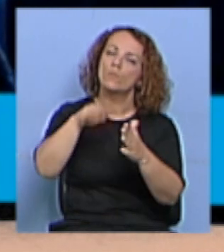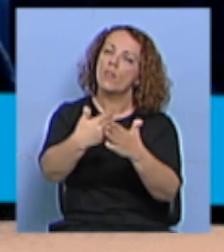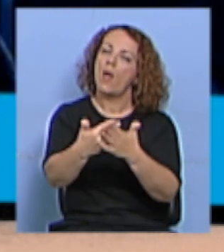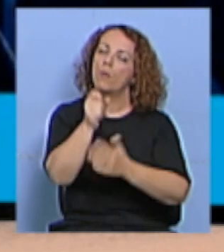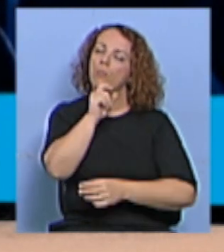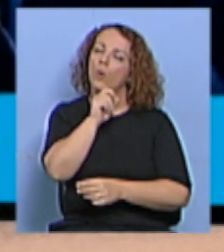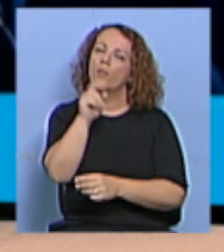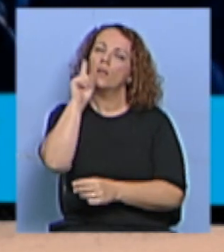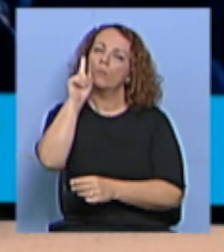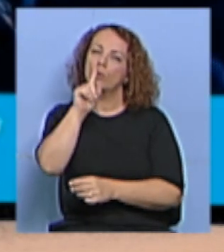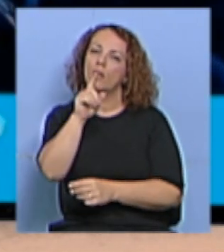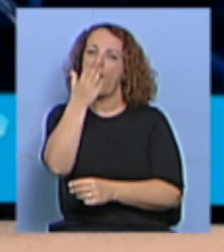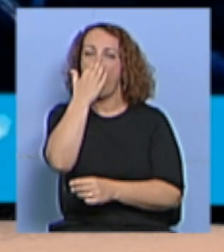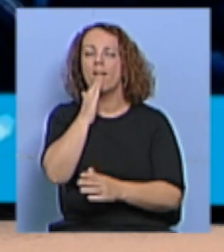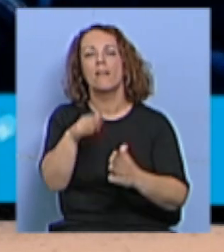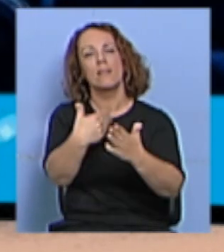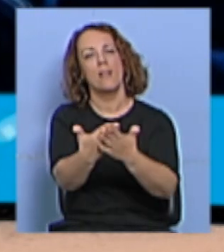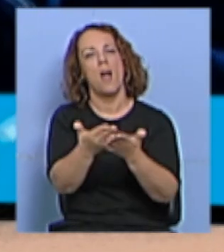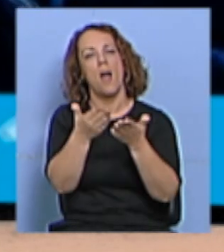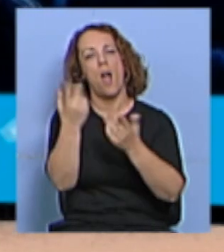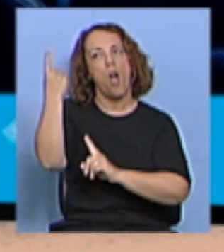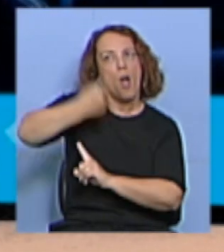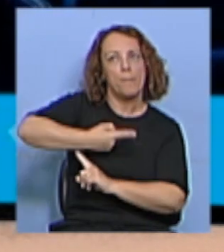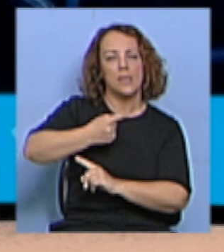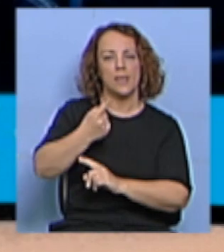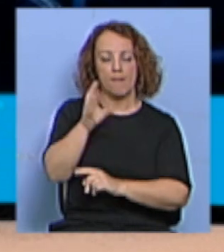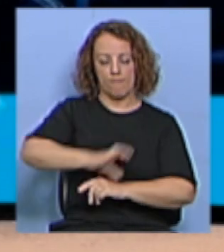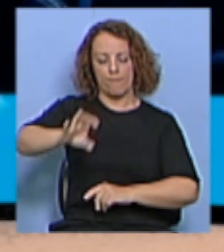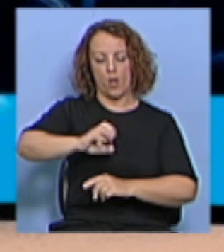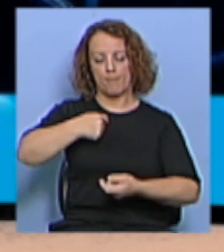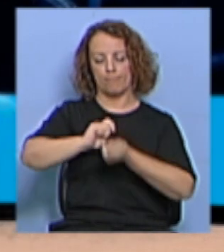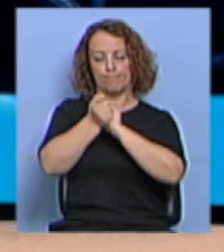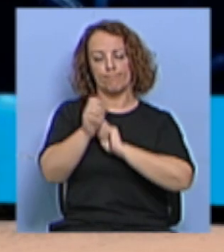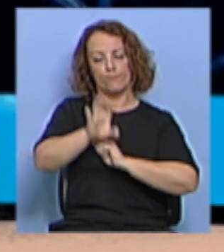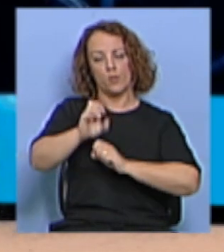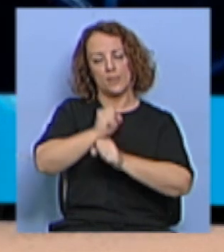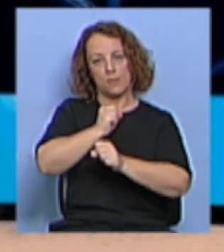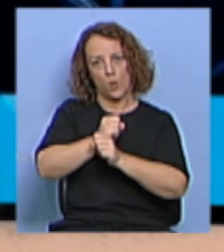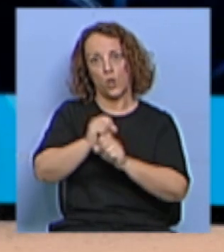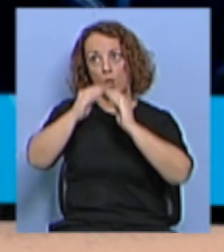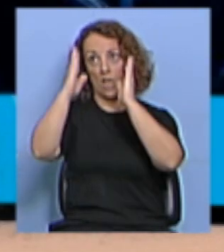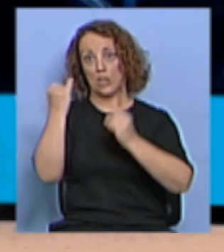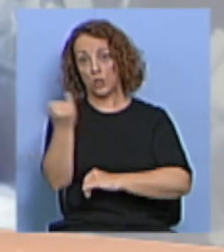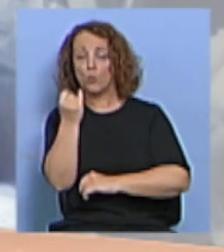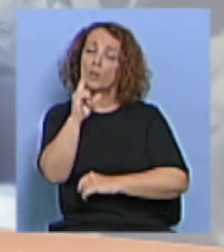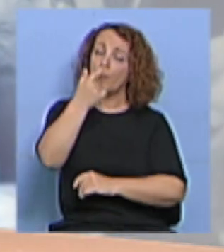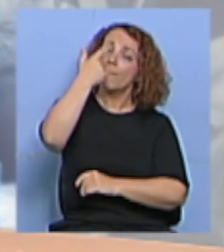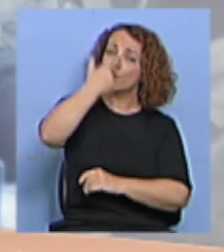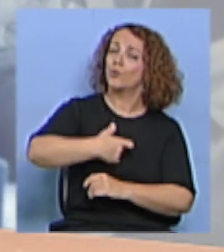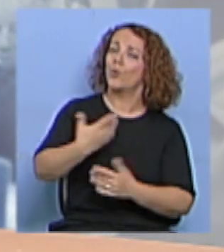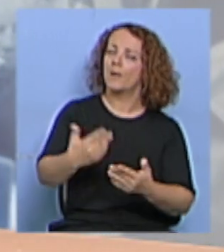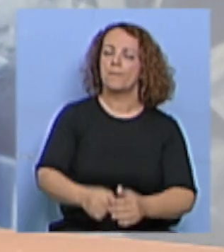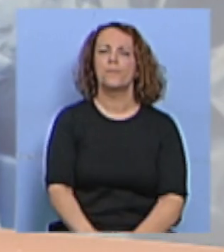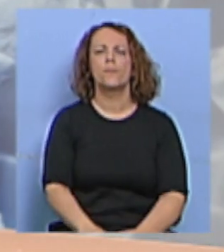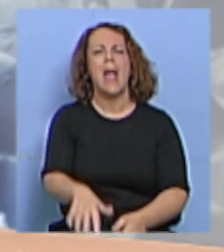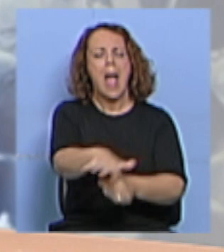E pode nos obrigar a trabalhar de outra forma enquanto organizações e a agir de outra forma enquanto pessoas. Quais são, em concreto,